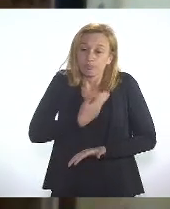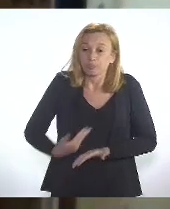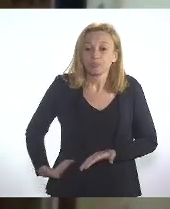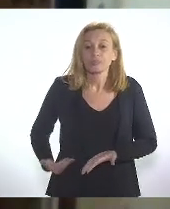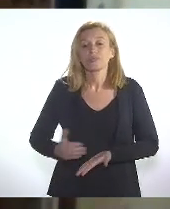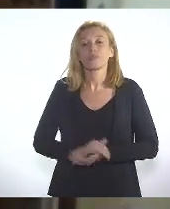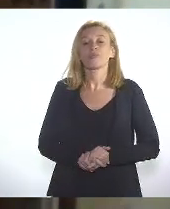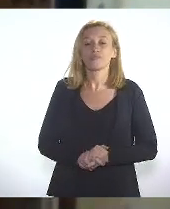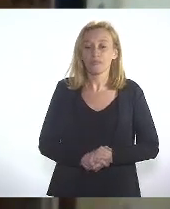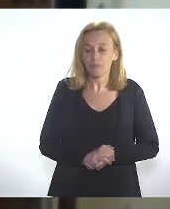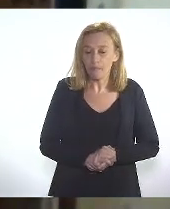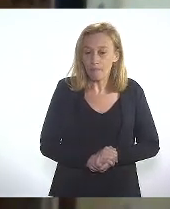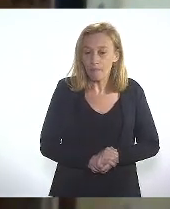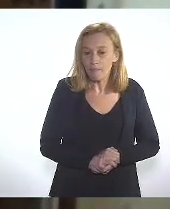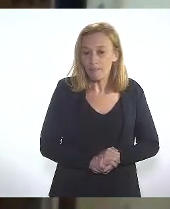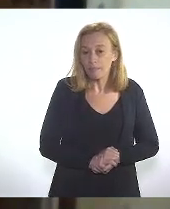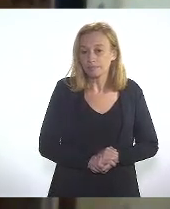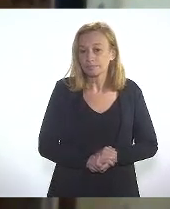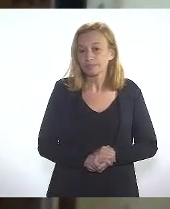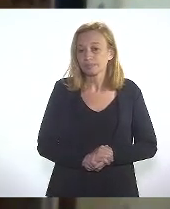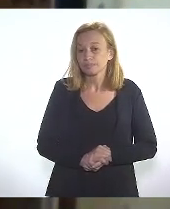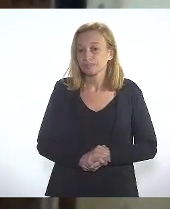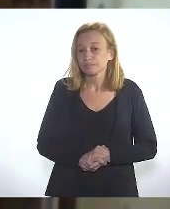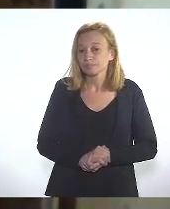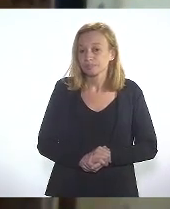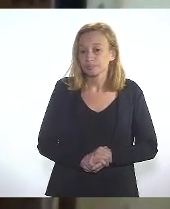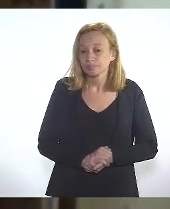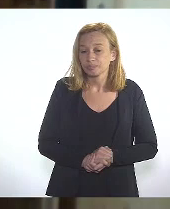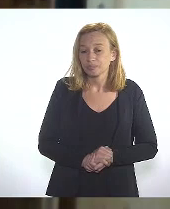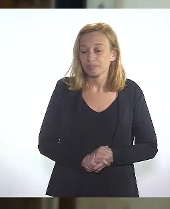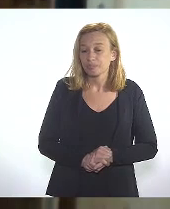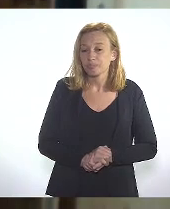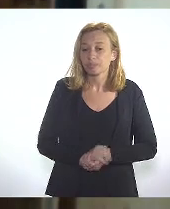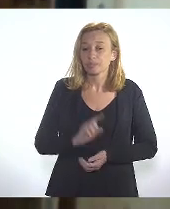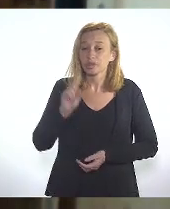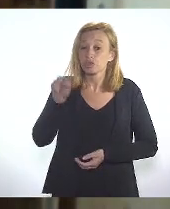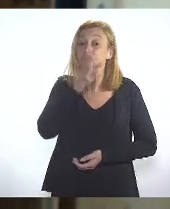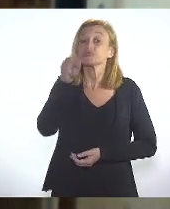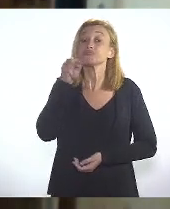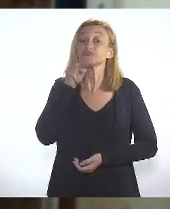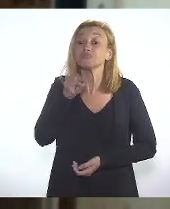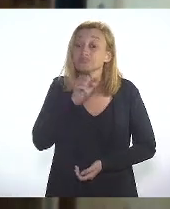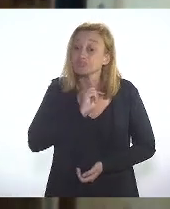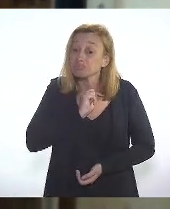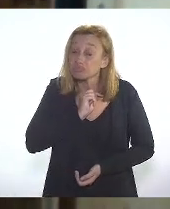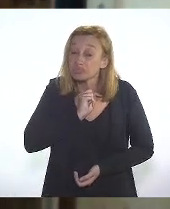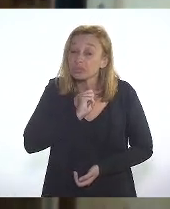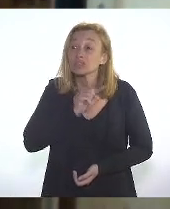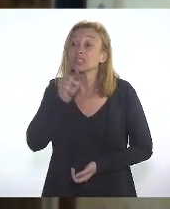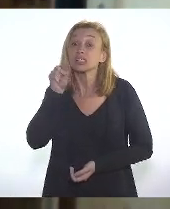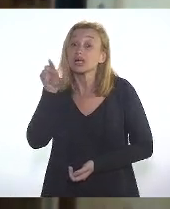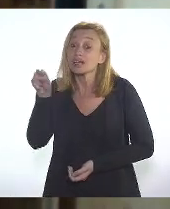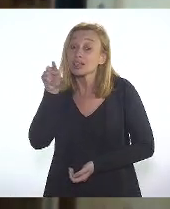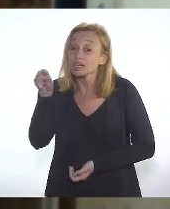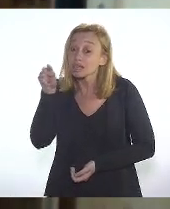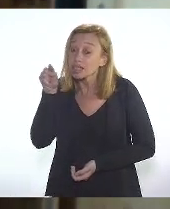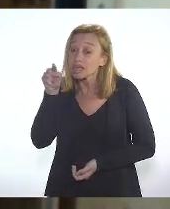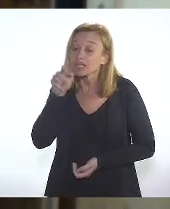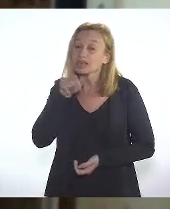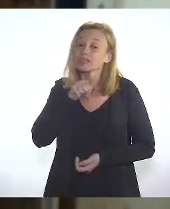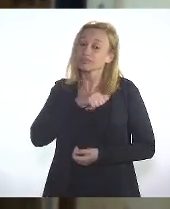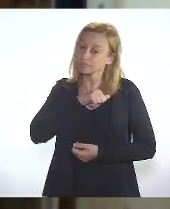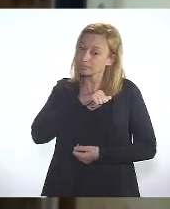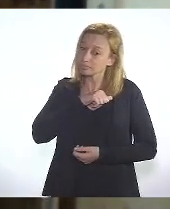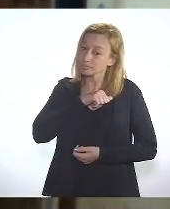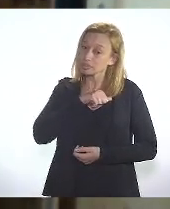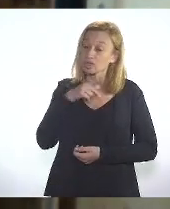governador deixou uma interrogação que ele fará, naquela época,